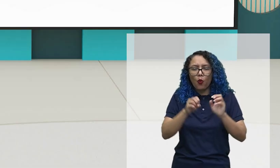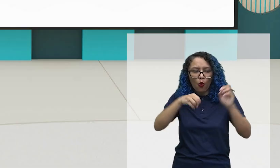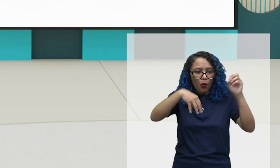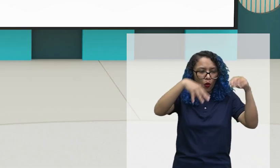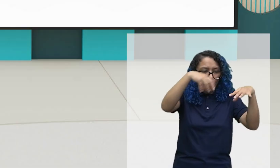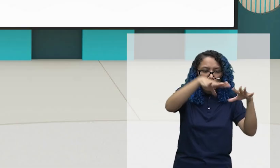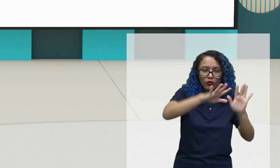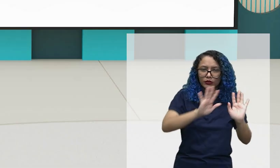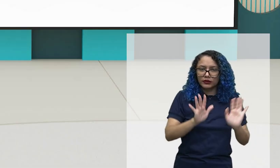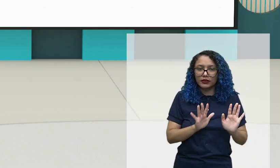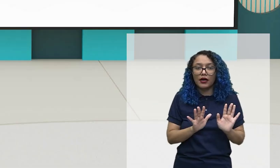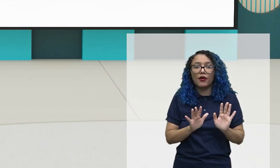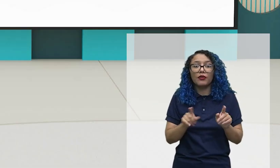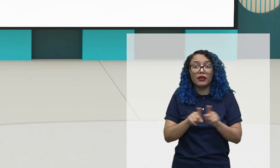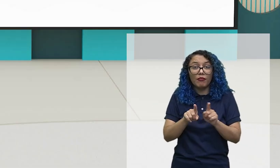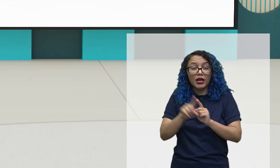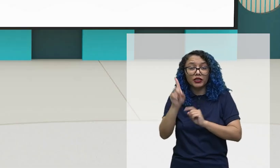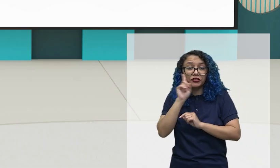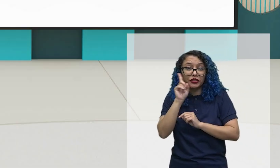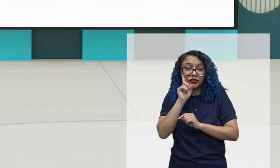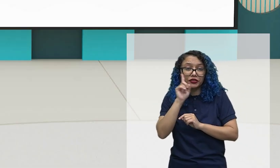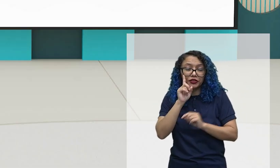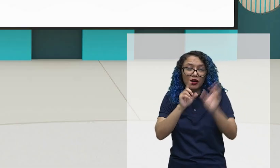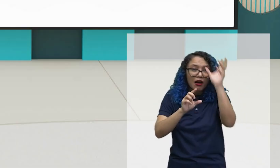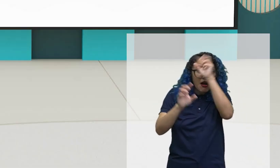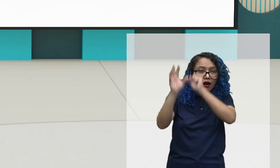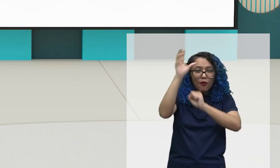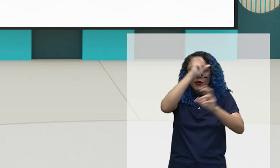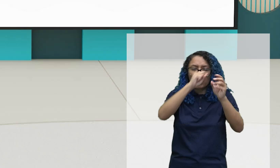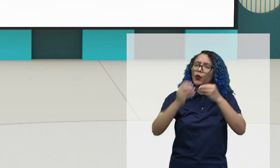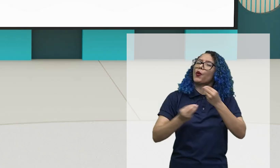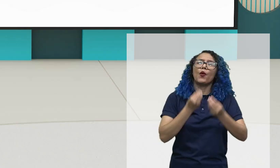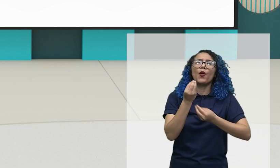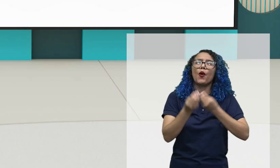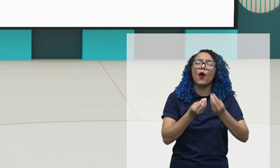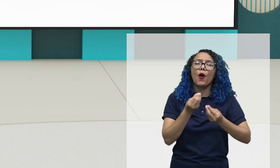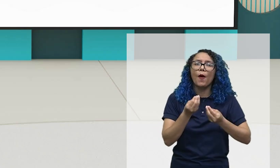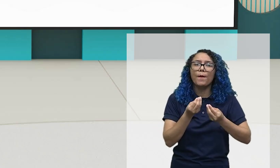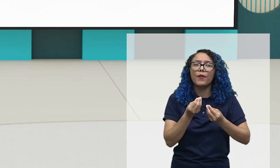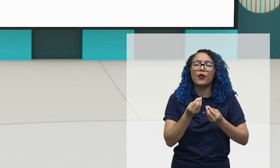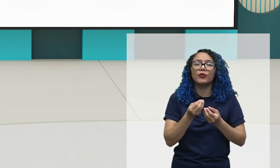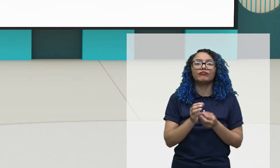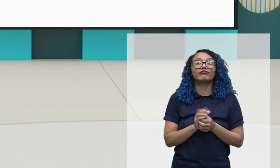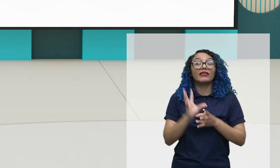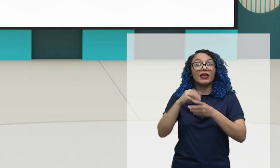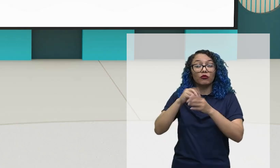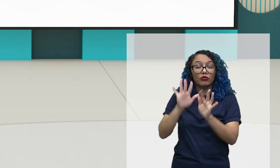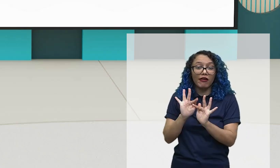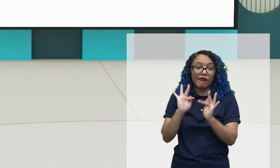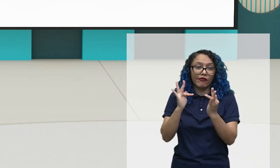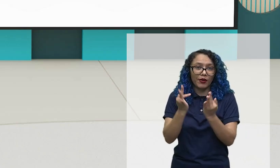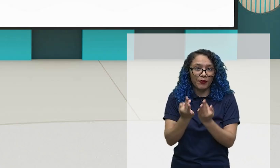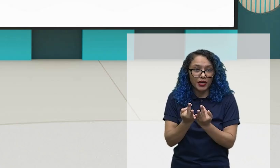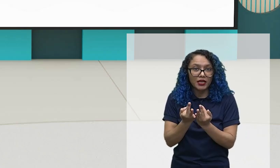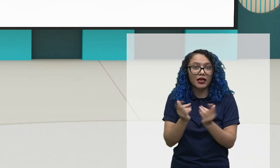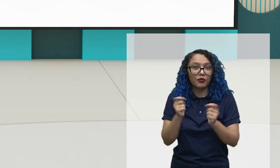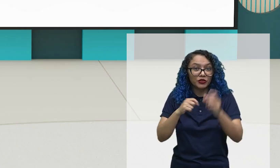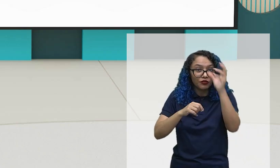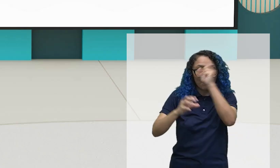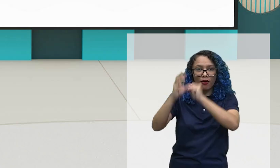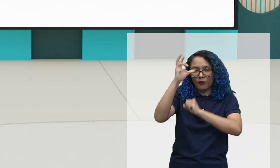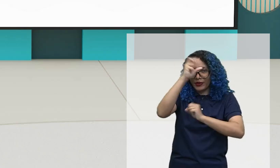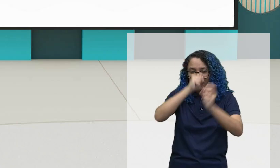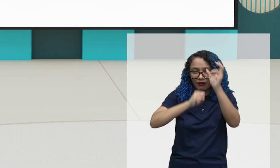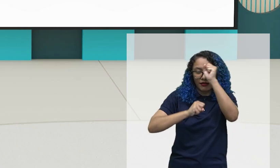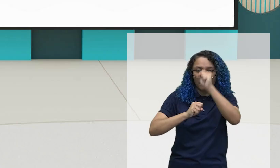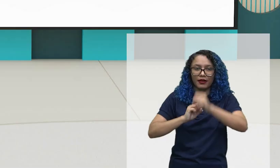no cotidiano. Muitas vezes a gente consegue perceber que esse aprendizado vem através de famílias. Quando falamos